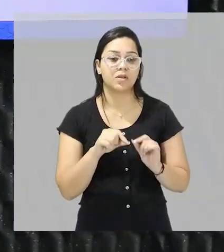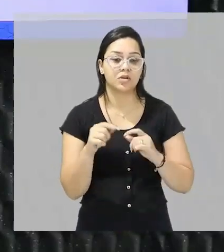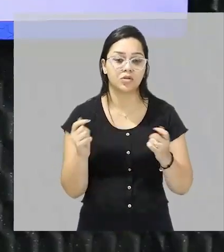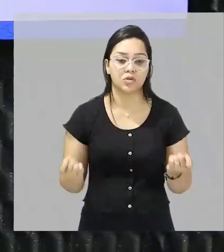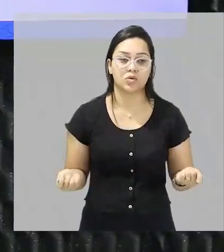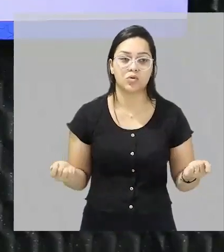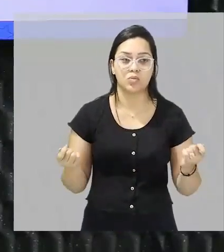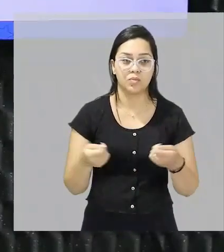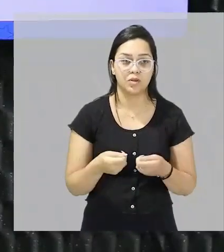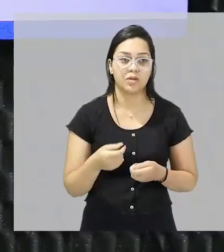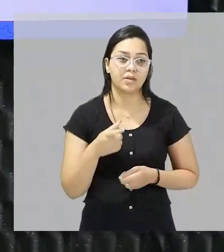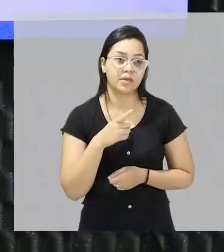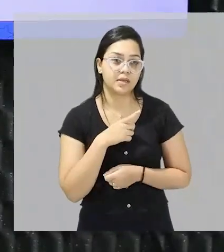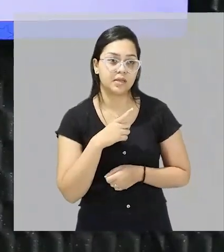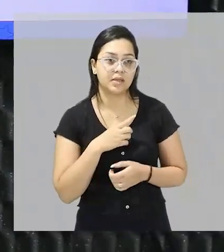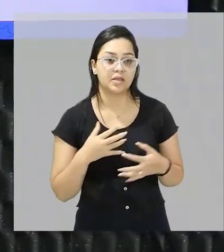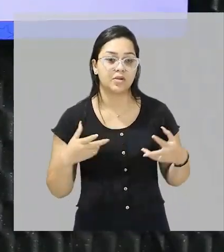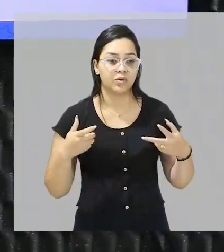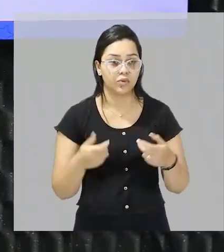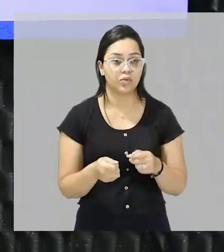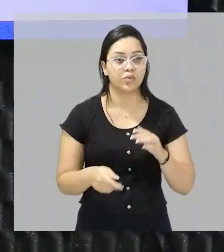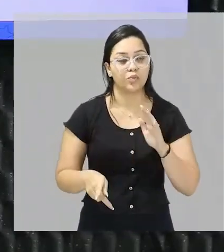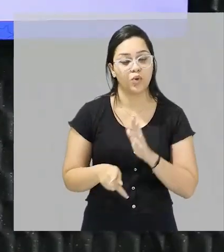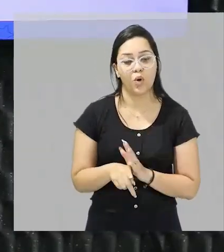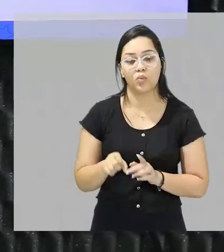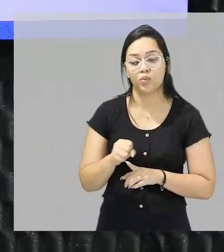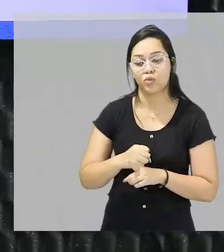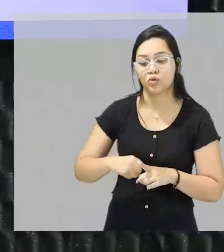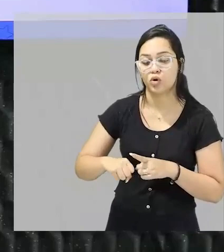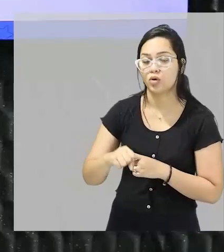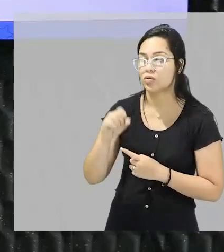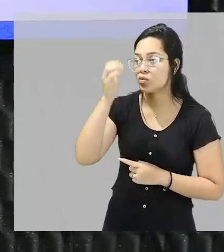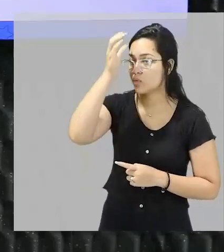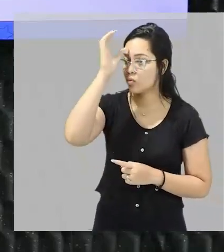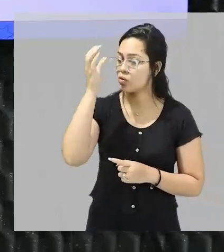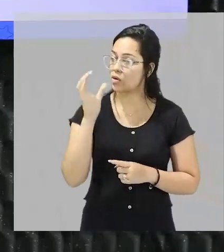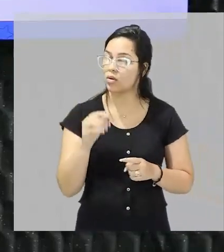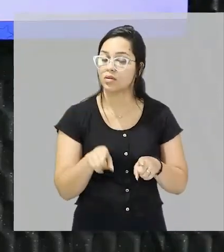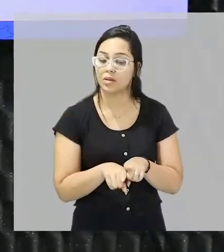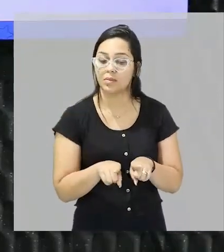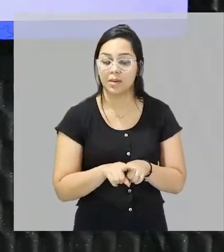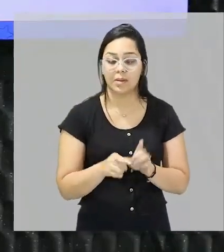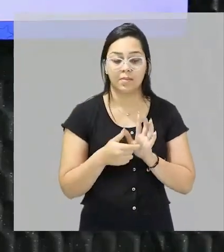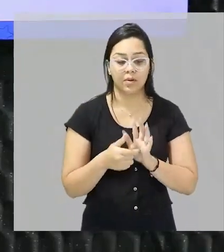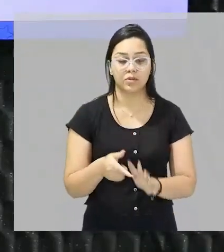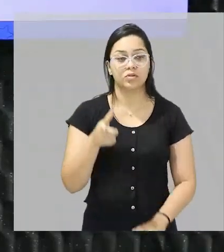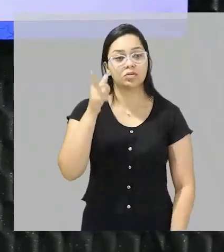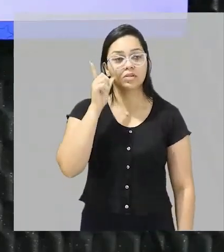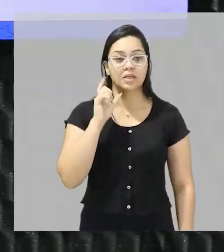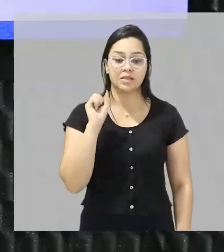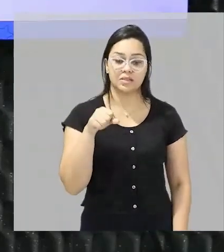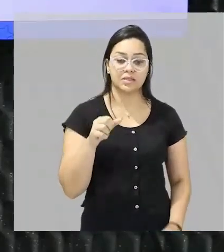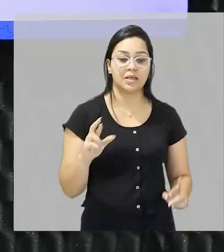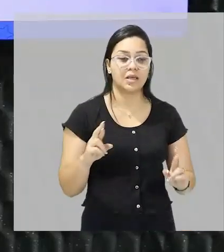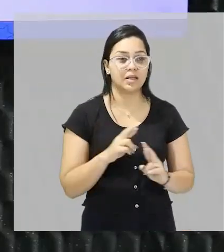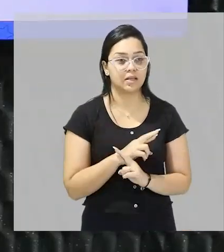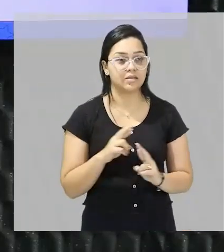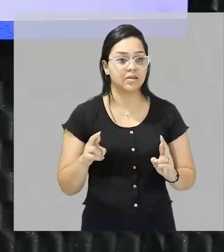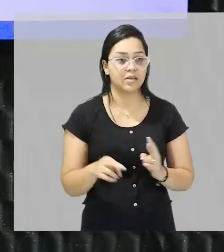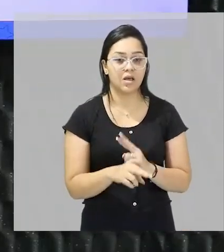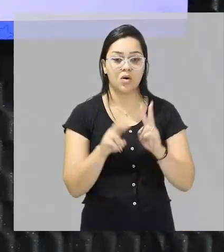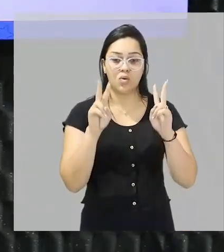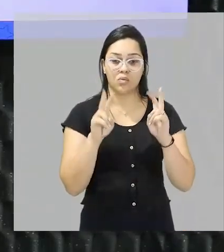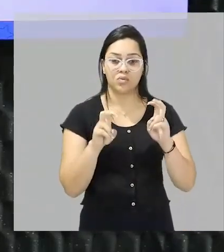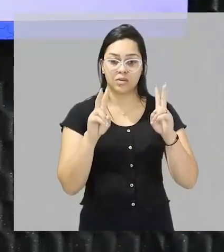Domínio sobre todo esse repertório sociocultural. Ela demonstra que ela consegue relacionar o tema que está